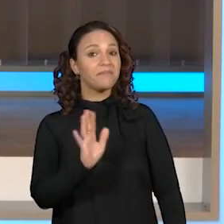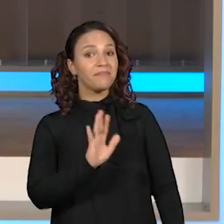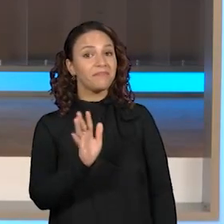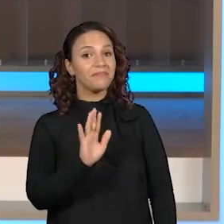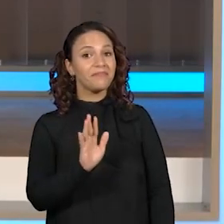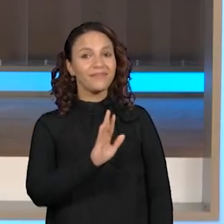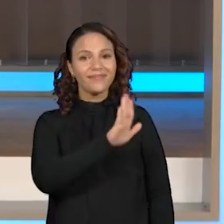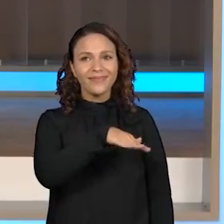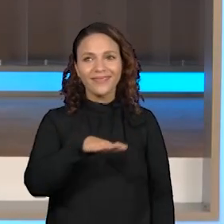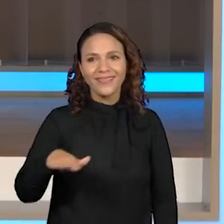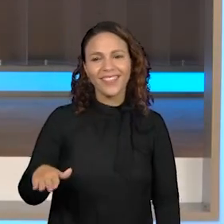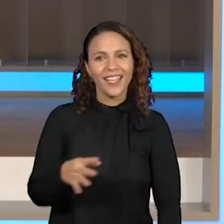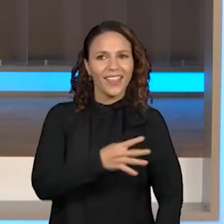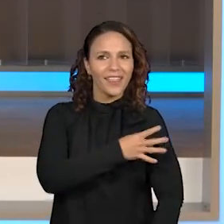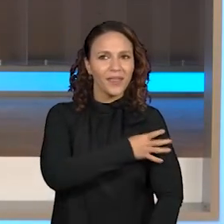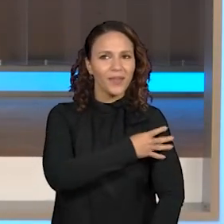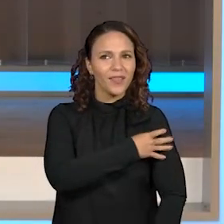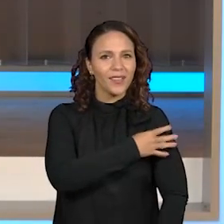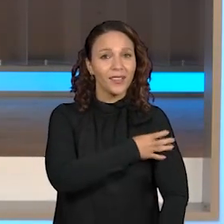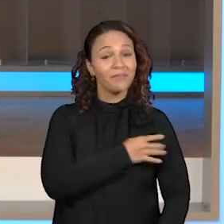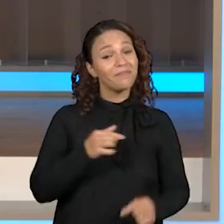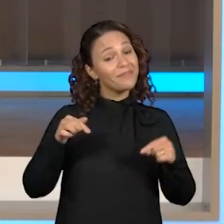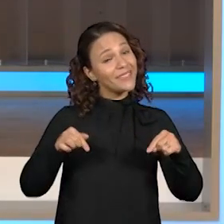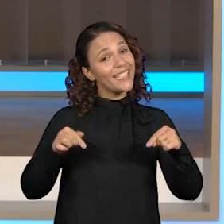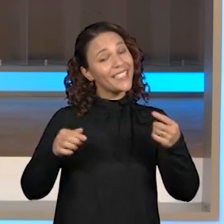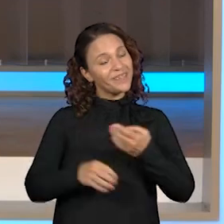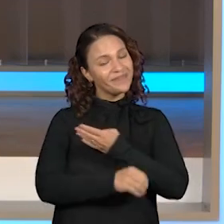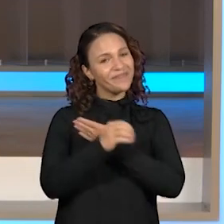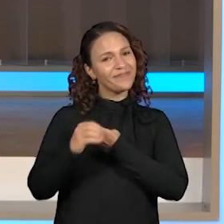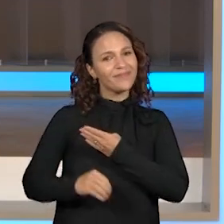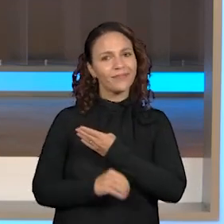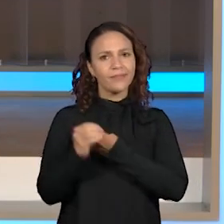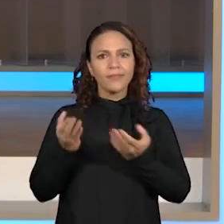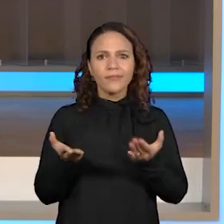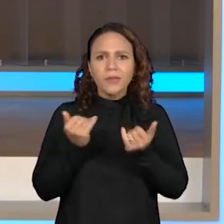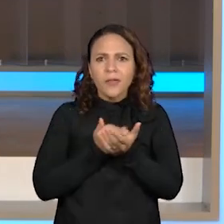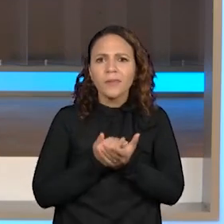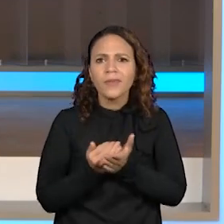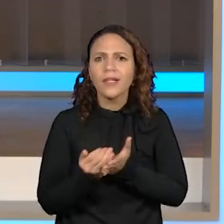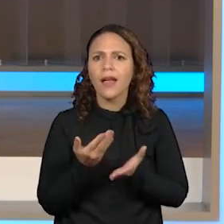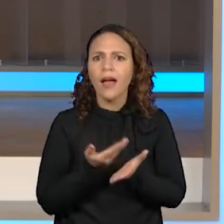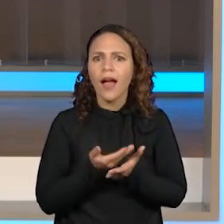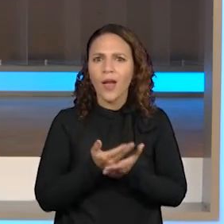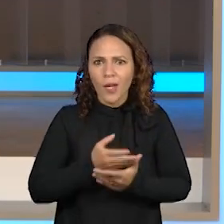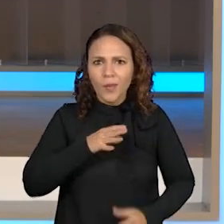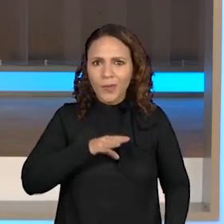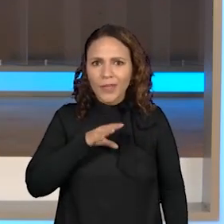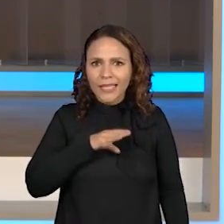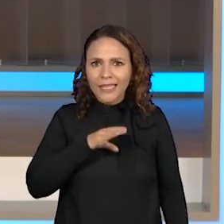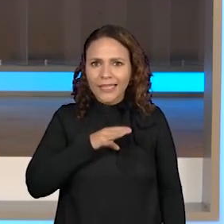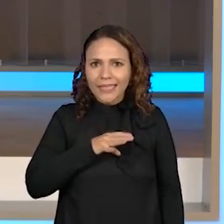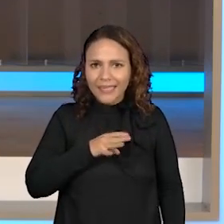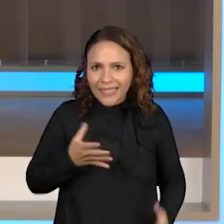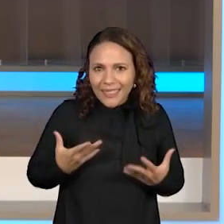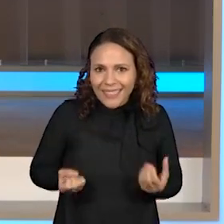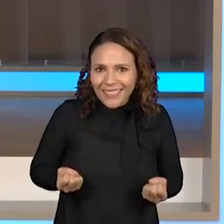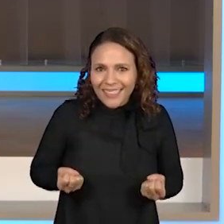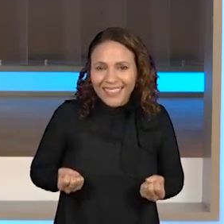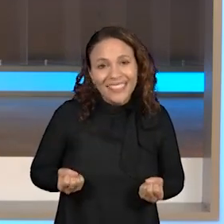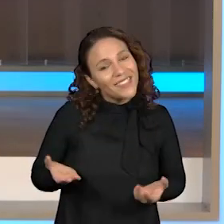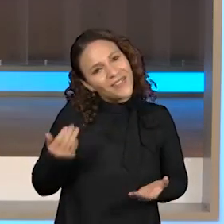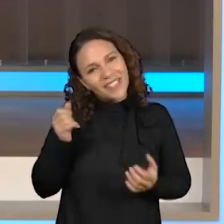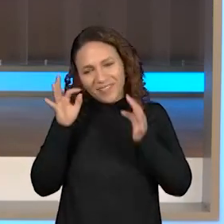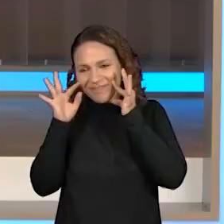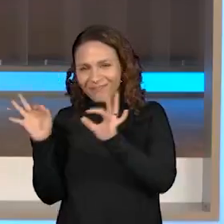Olá, galerinha aqui do quarto ano, aqui do Centro de Mídia. Vamos começar mais uma aula de língua portuguesa? Então, acompanhe com a